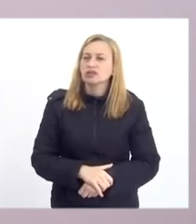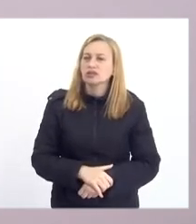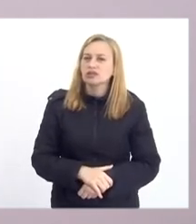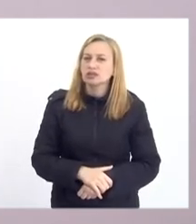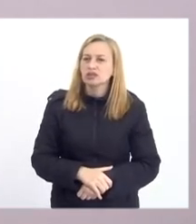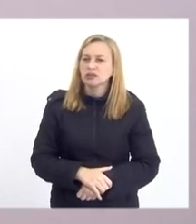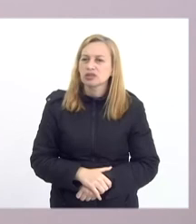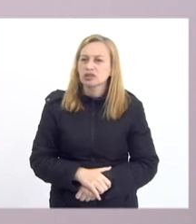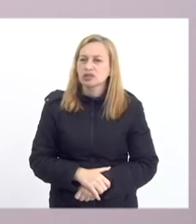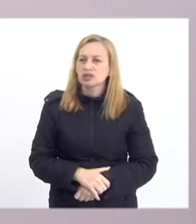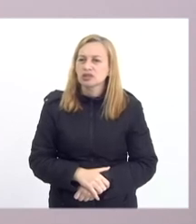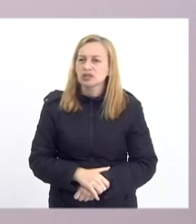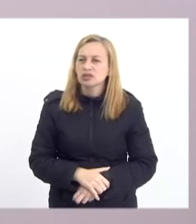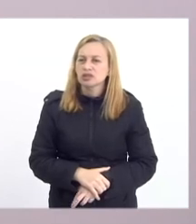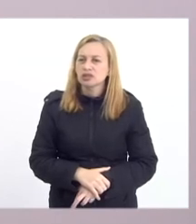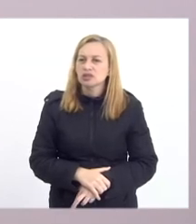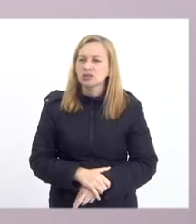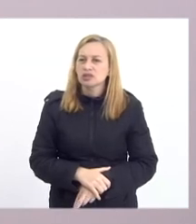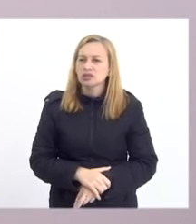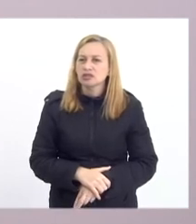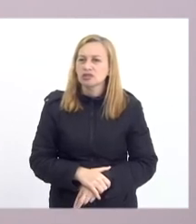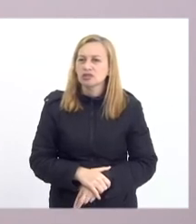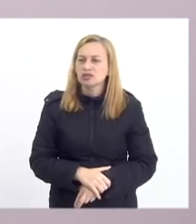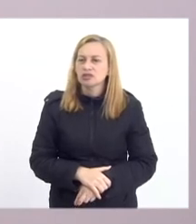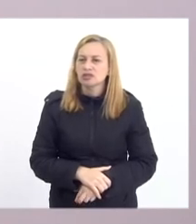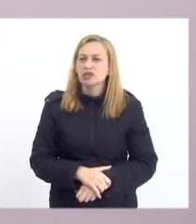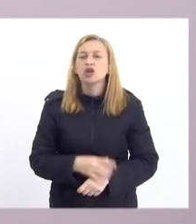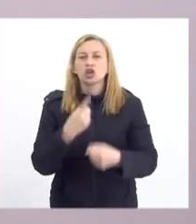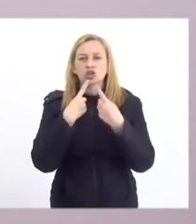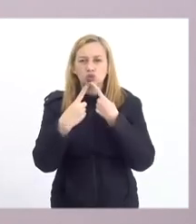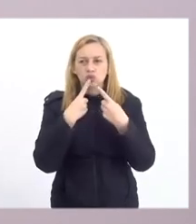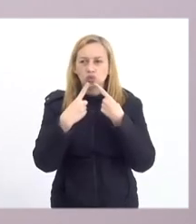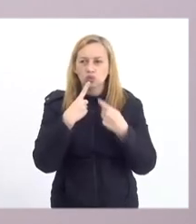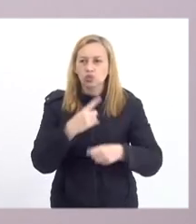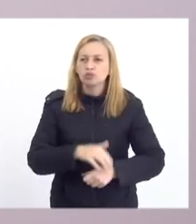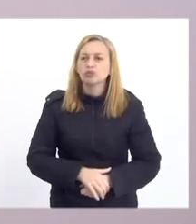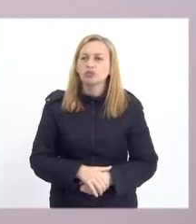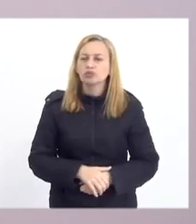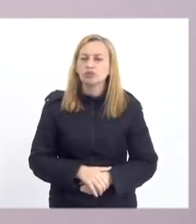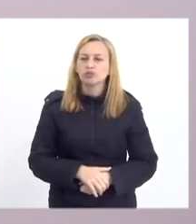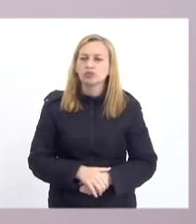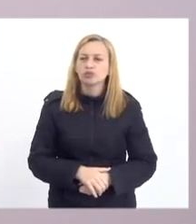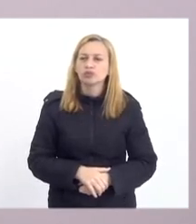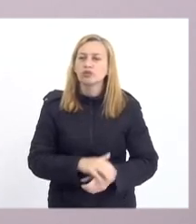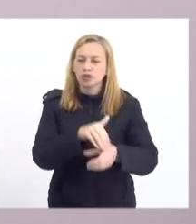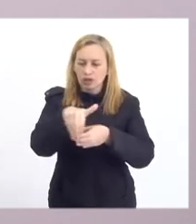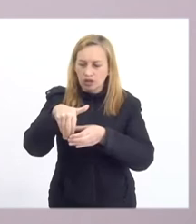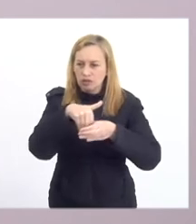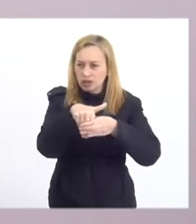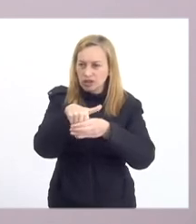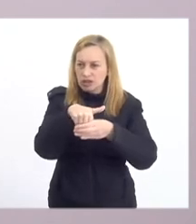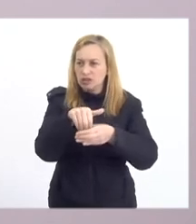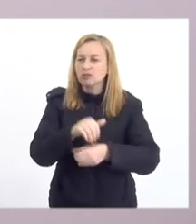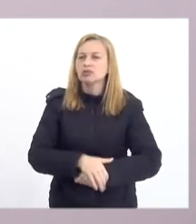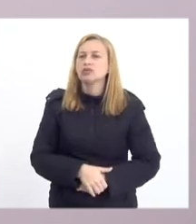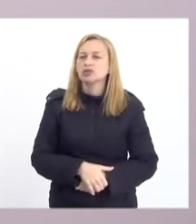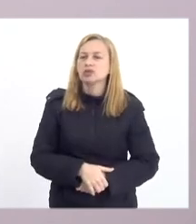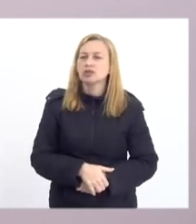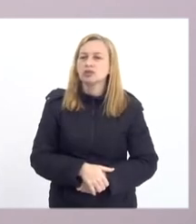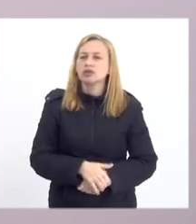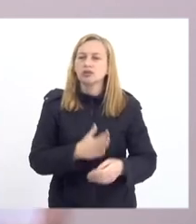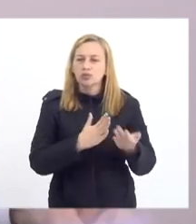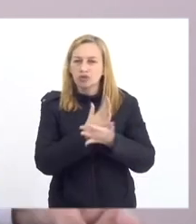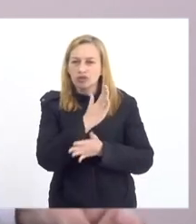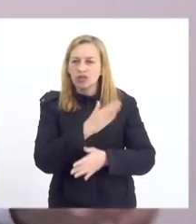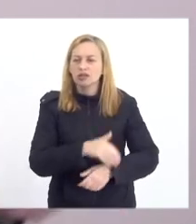Em discussão, Em votação,